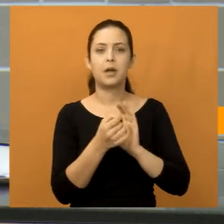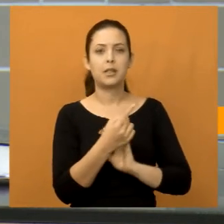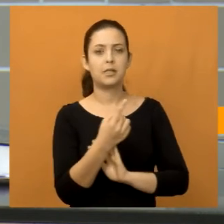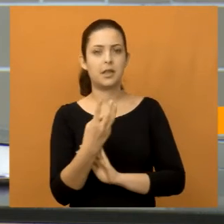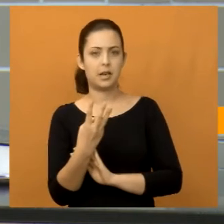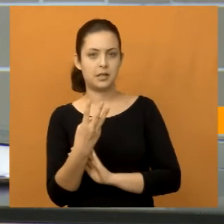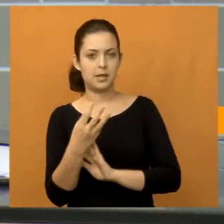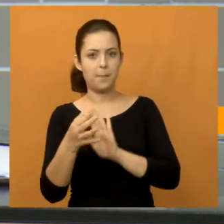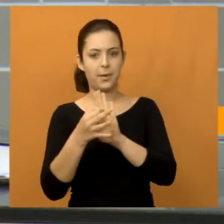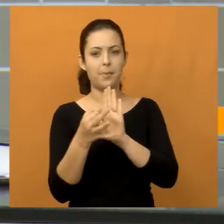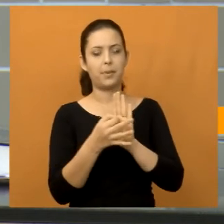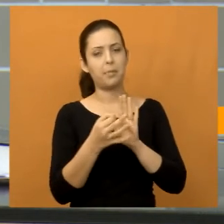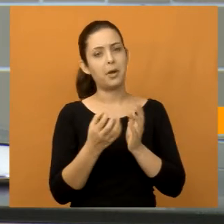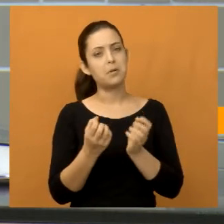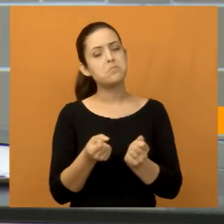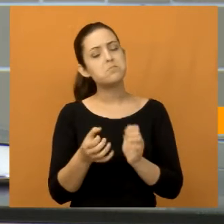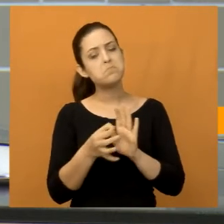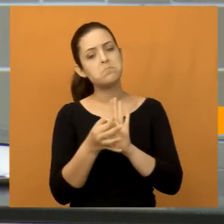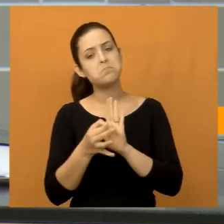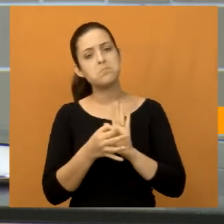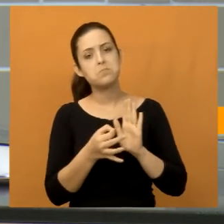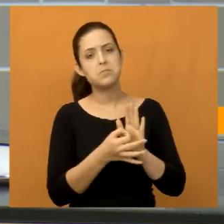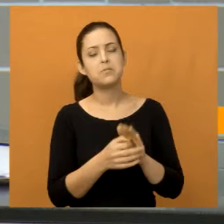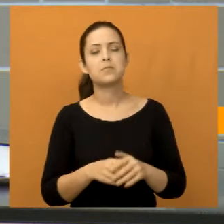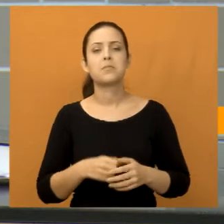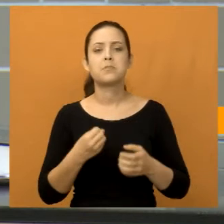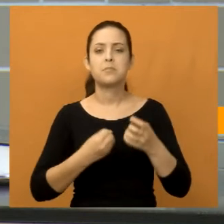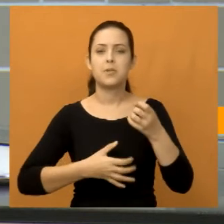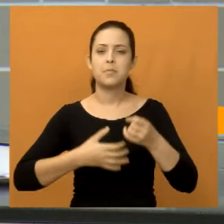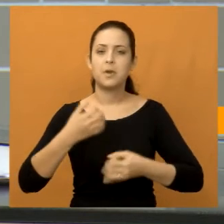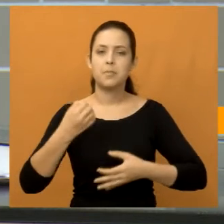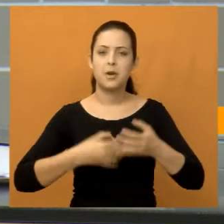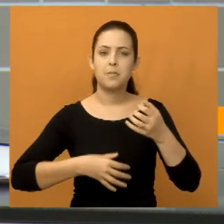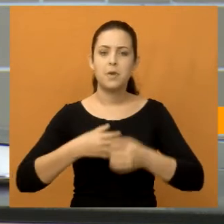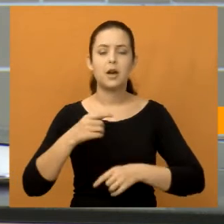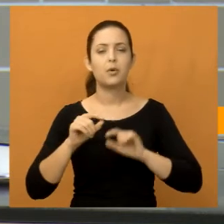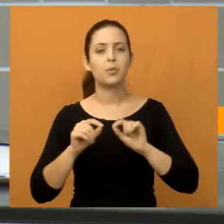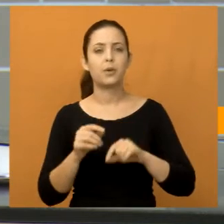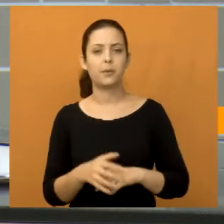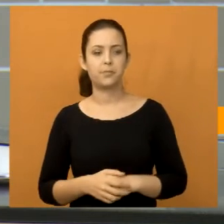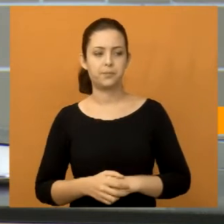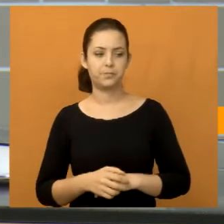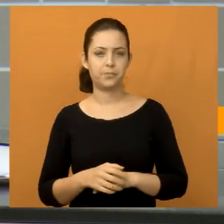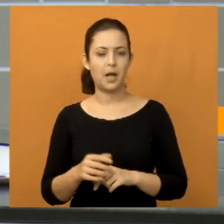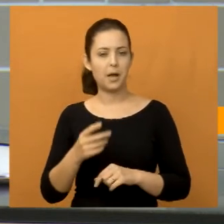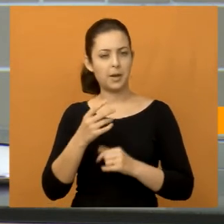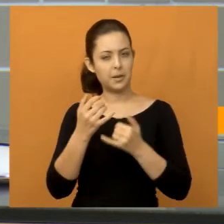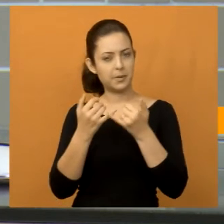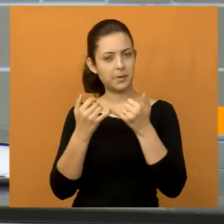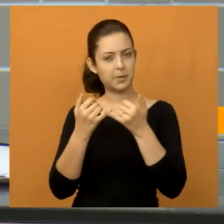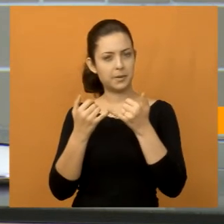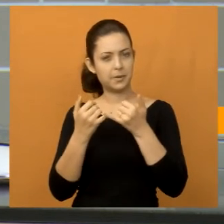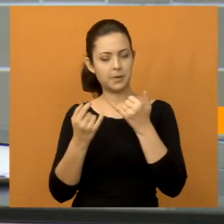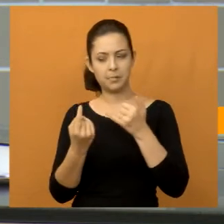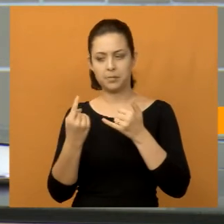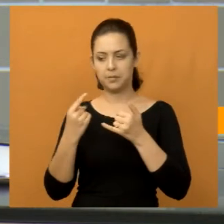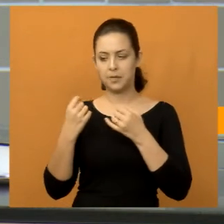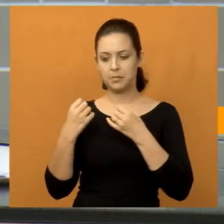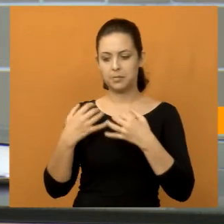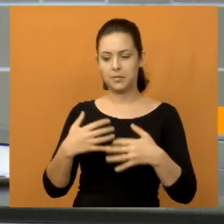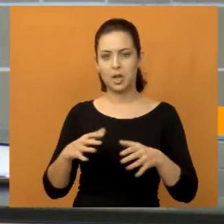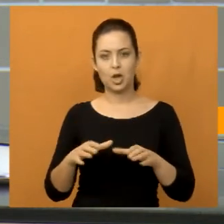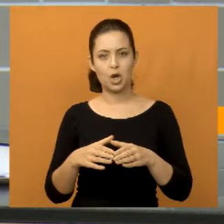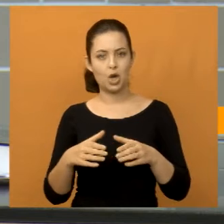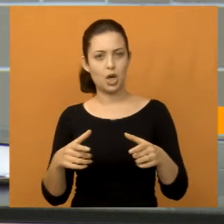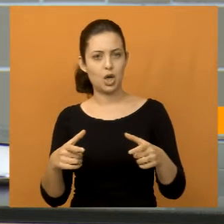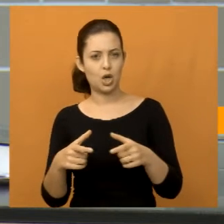13. De modo geral, os depoentes relataram versões semelhantes dos fatos apurados pela